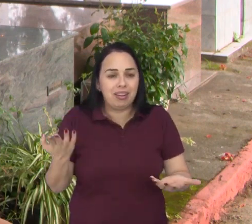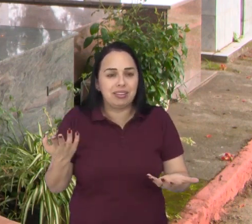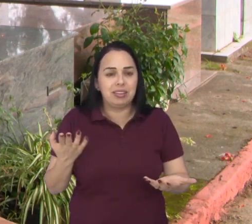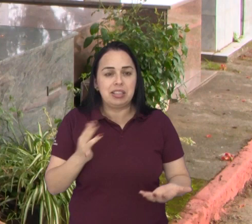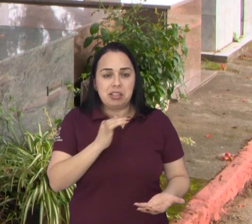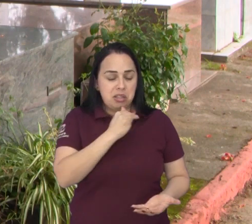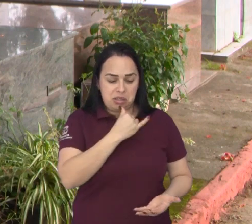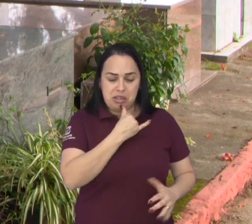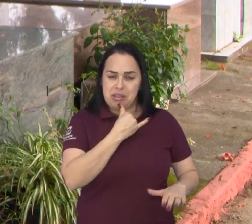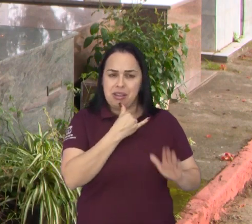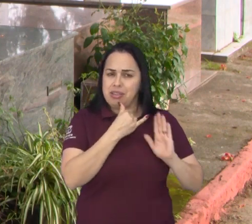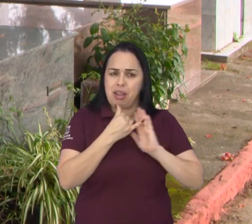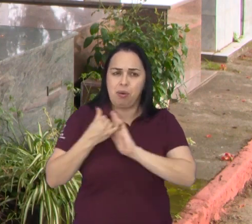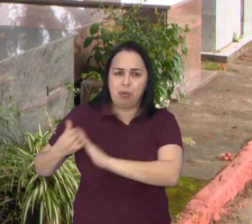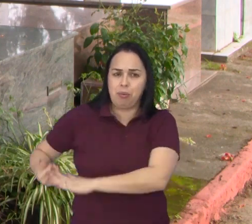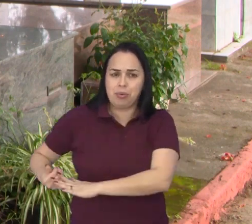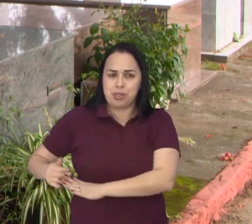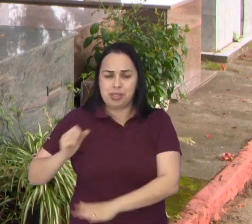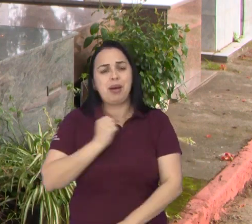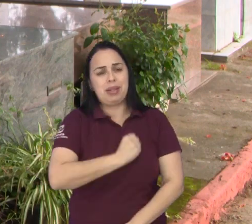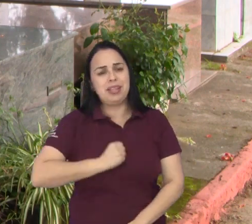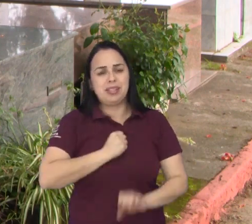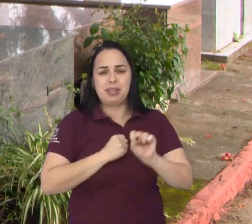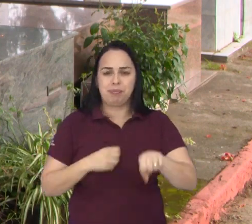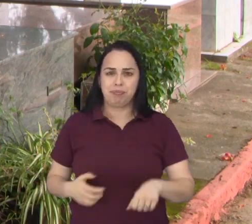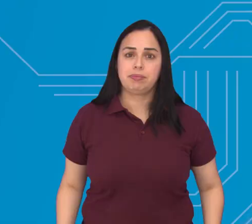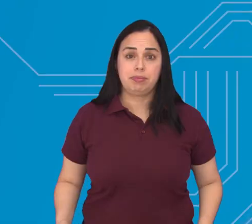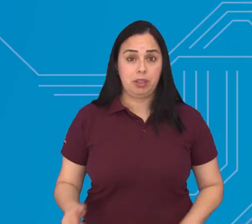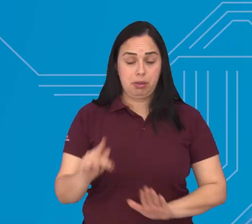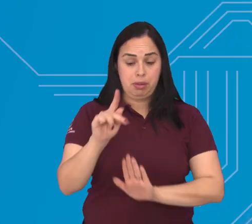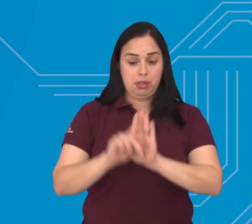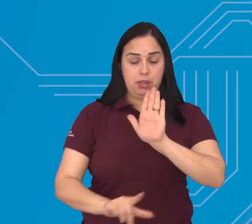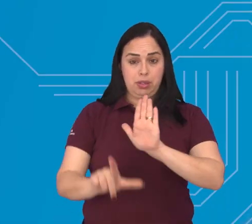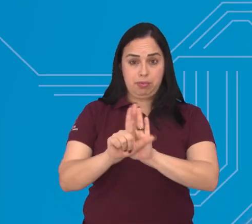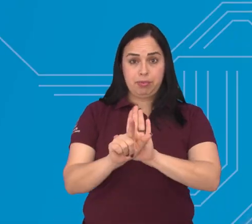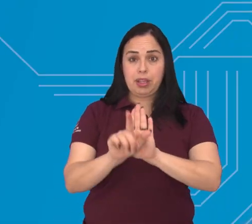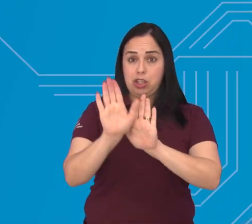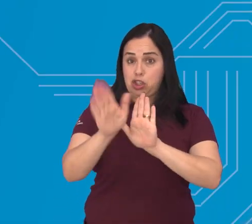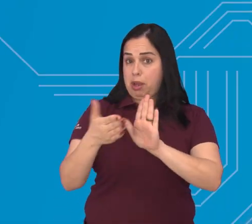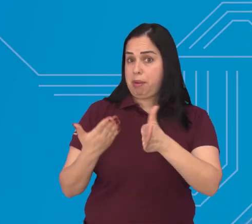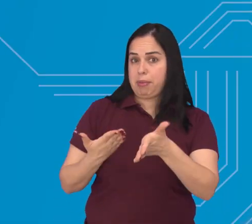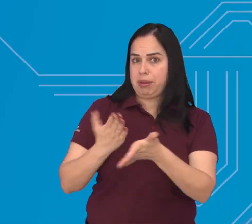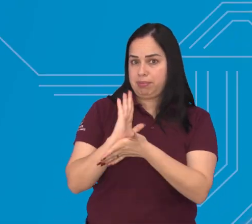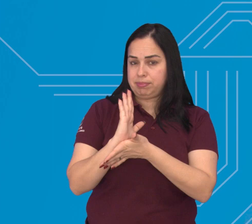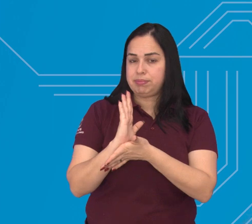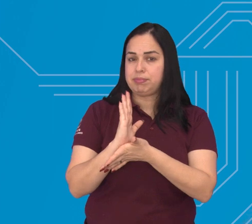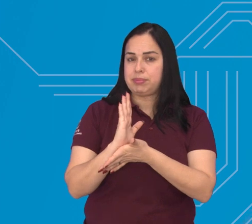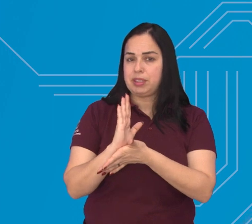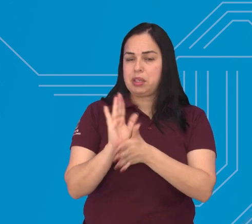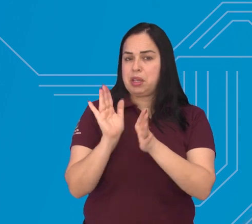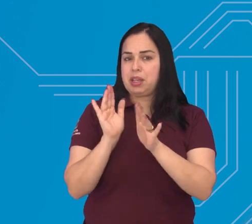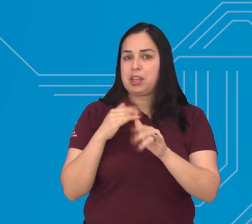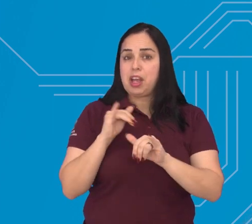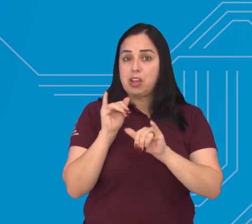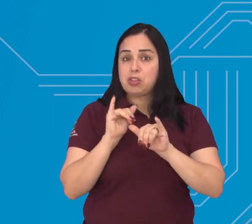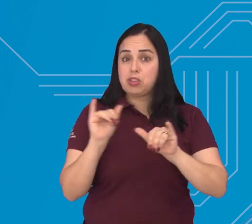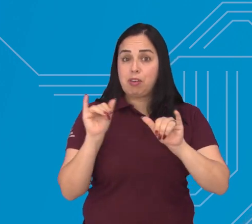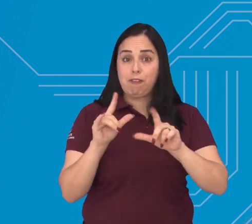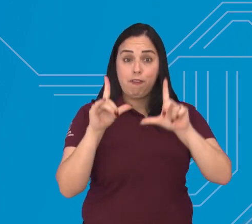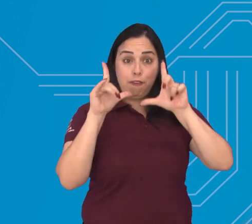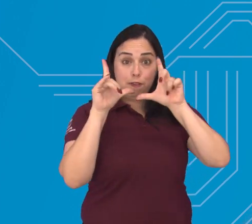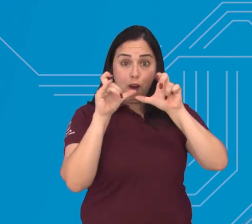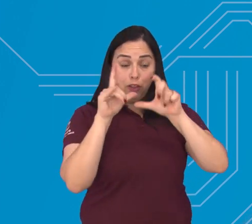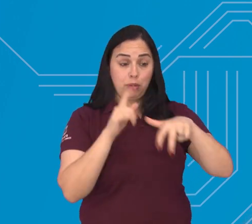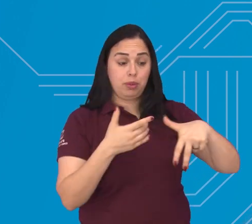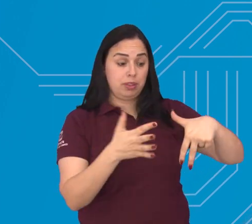para você. Tristeza não, saudade sim. E um projeto de lei aprovado na Câmara quer autorizar a divulgação